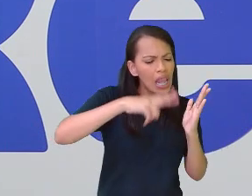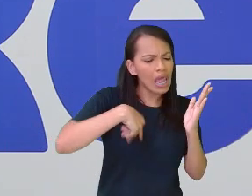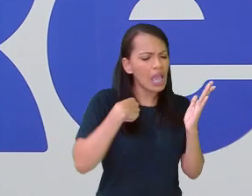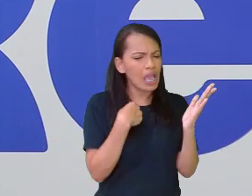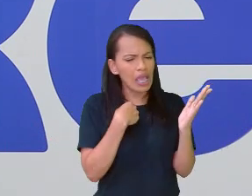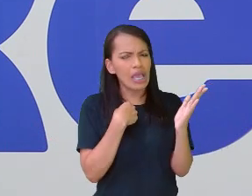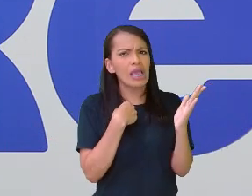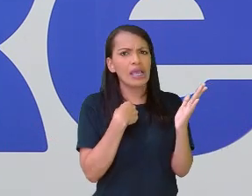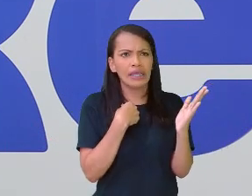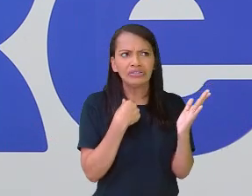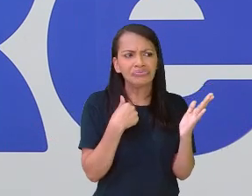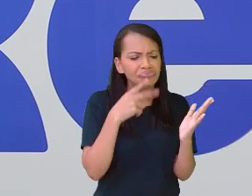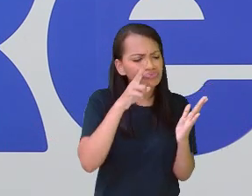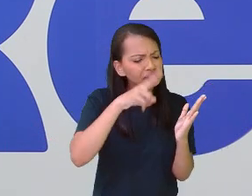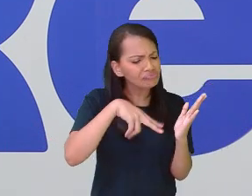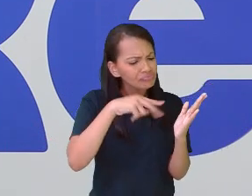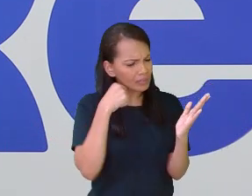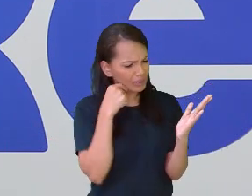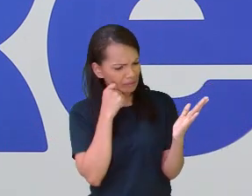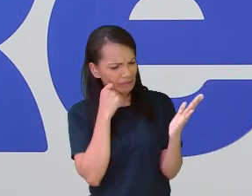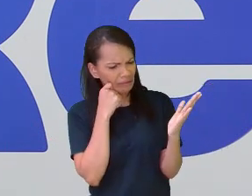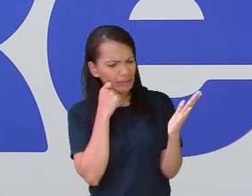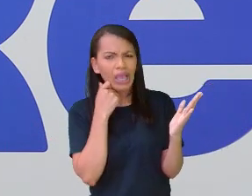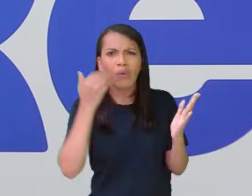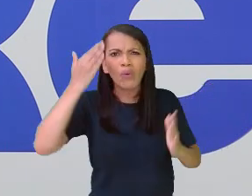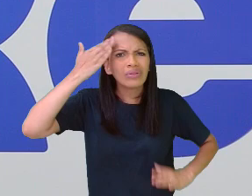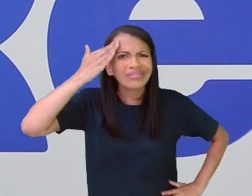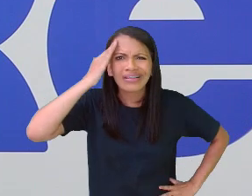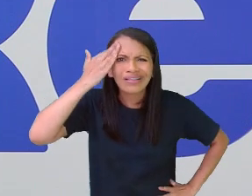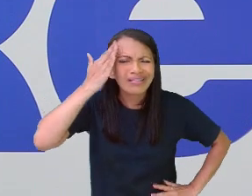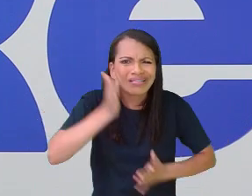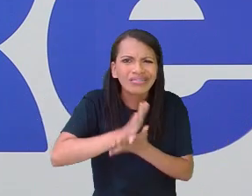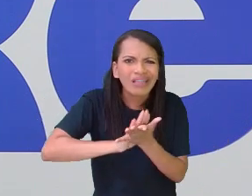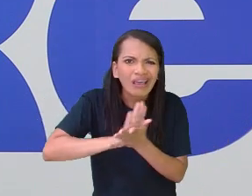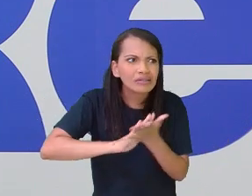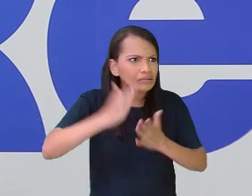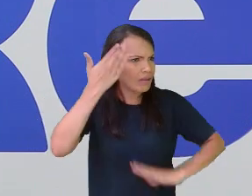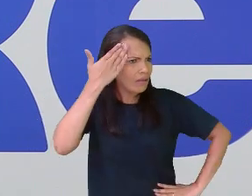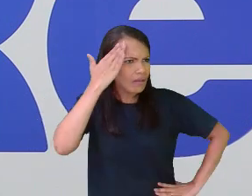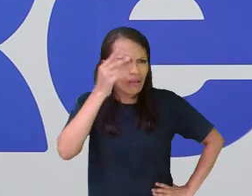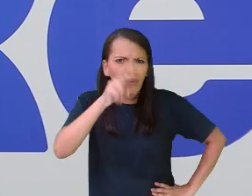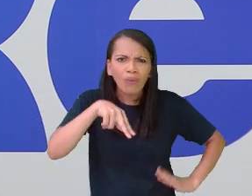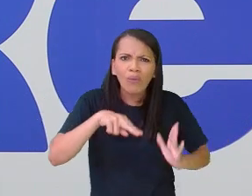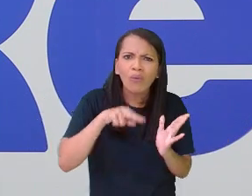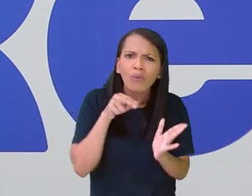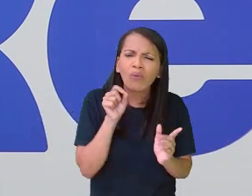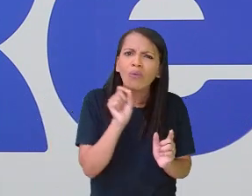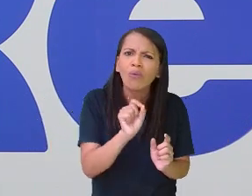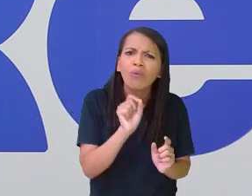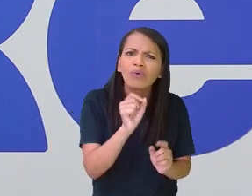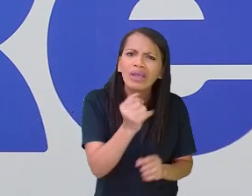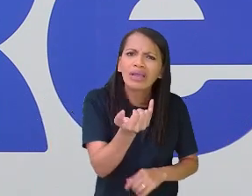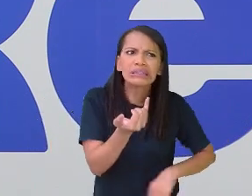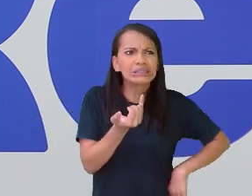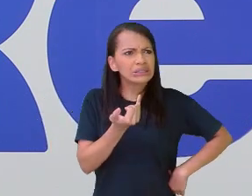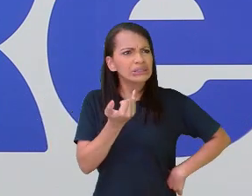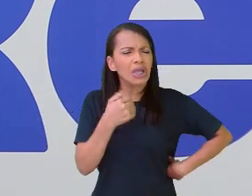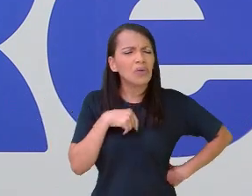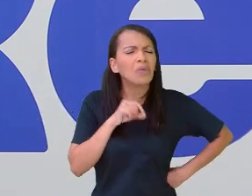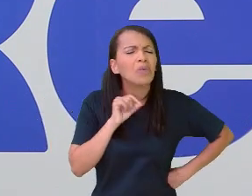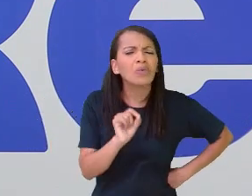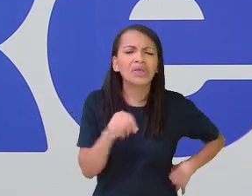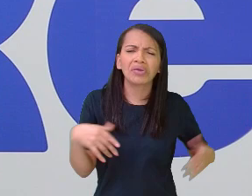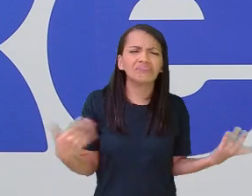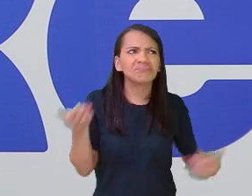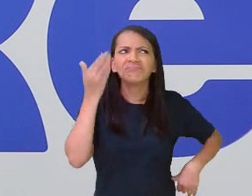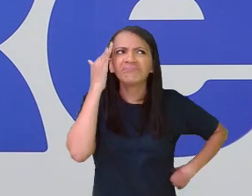pessoa escrevia de qualquer jeito e eu olhava assim, o que ela quer falar? Eu não entendia o que essa pessoa estava querendo passar com aquela